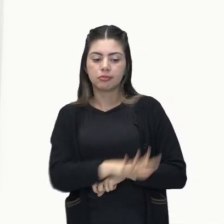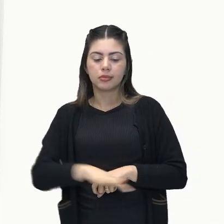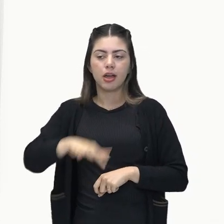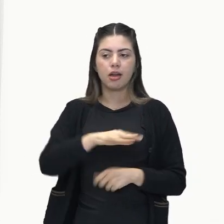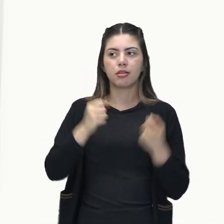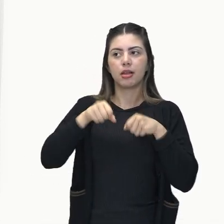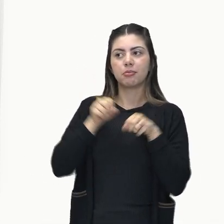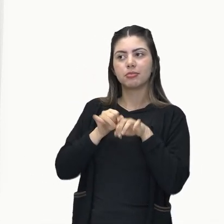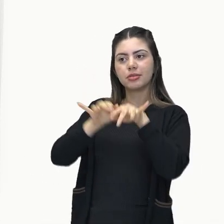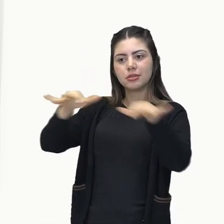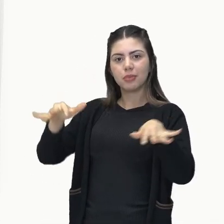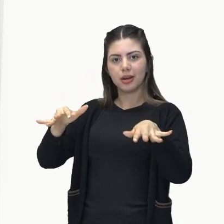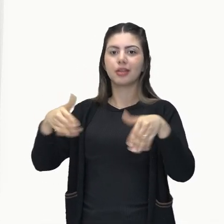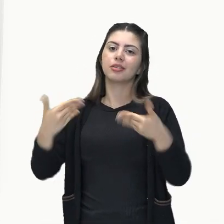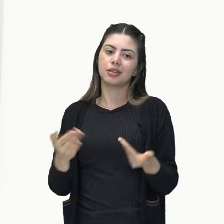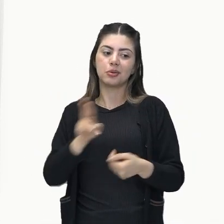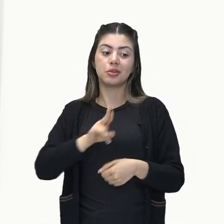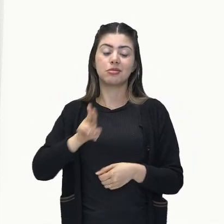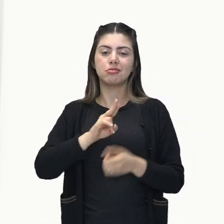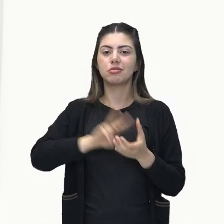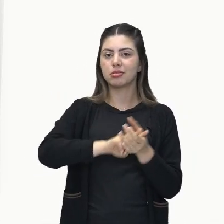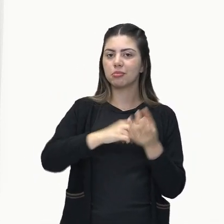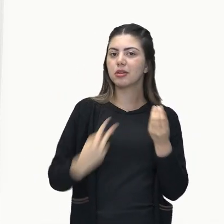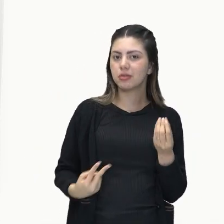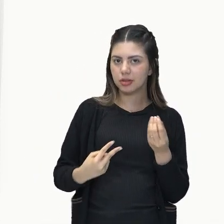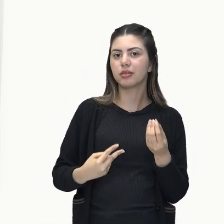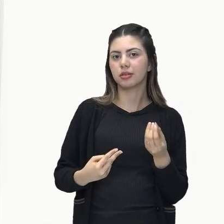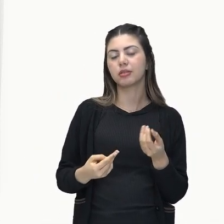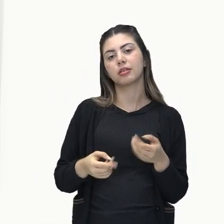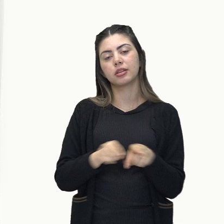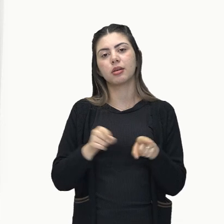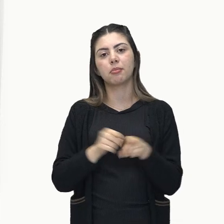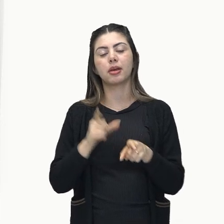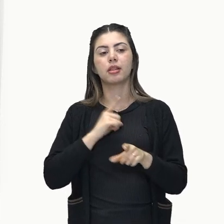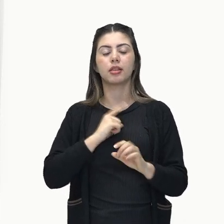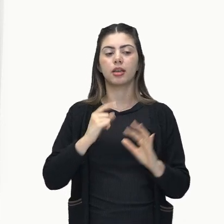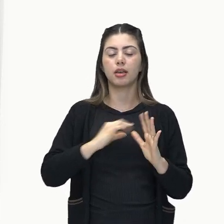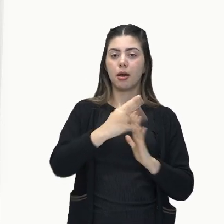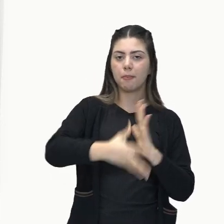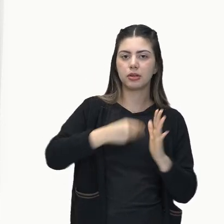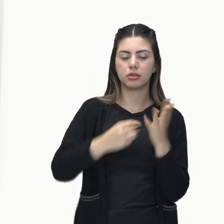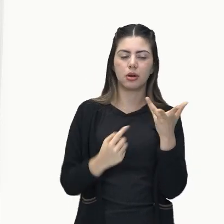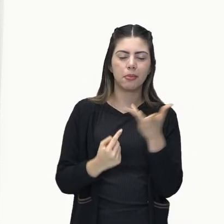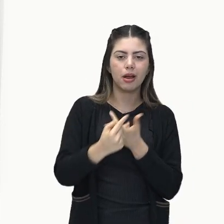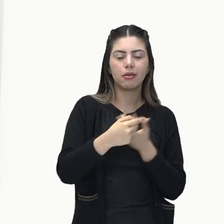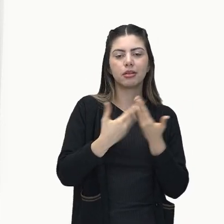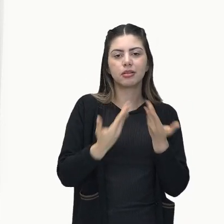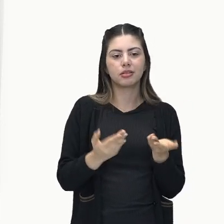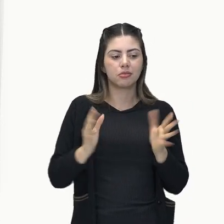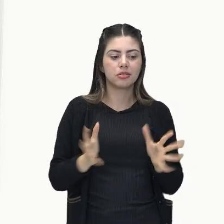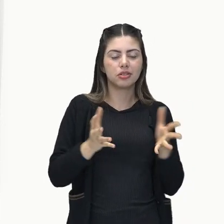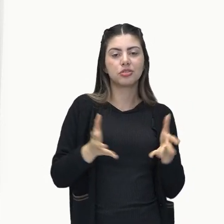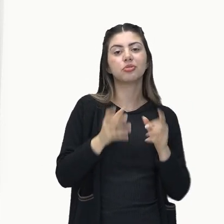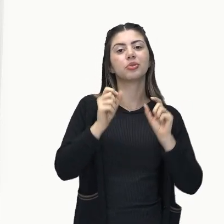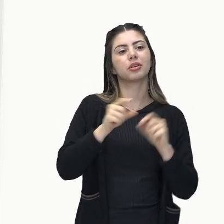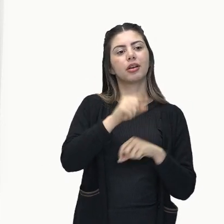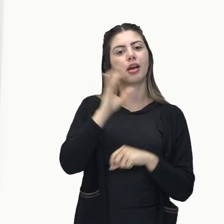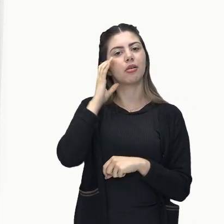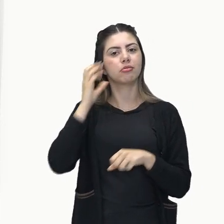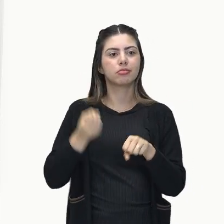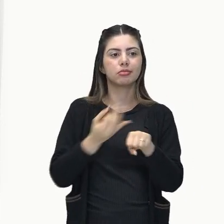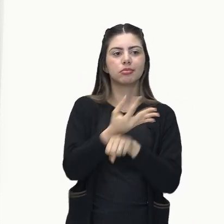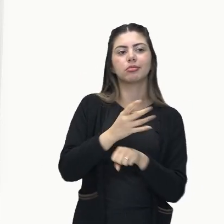e por isso bilíngue, né? E falar sobre diversidade amazônica, tudo isso motivou que esse podcast tivesse tanto a